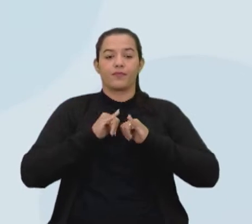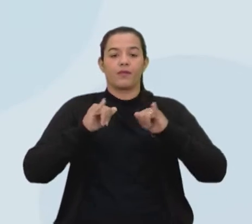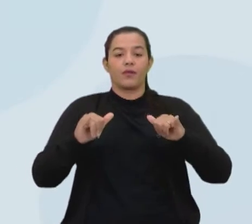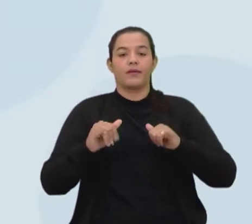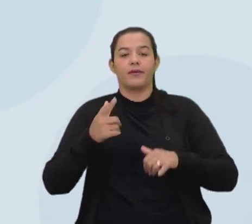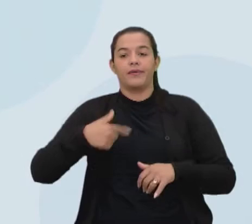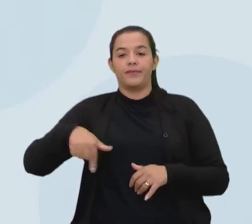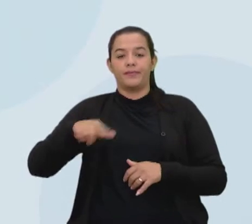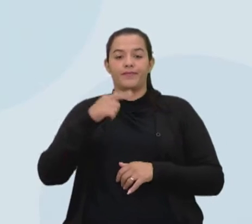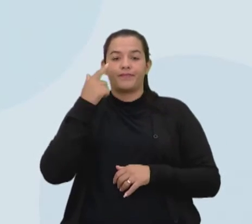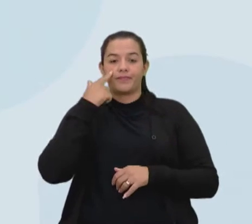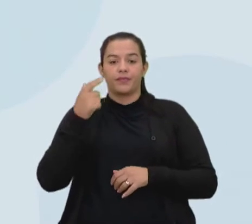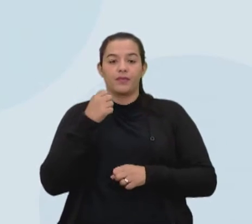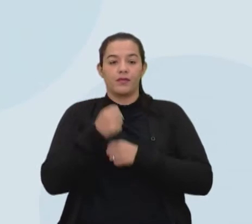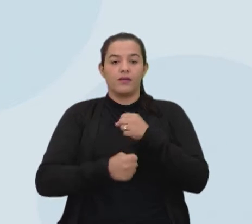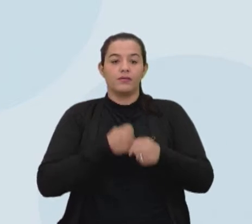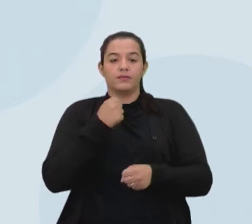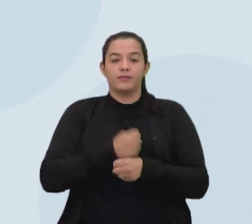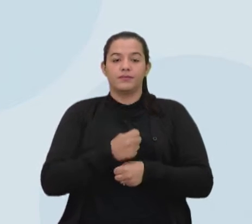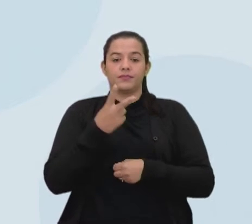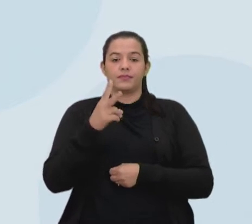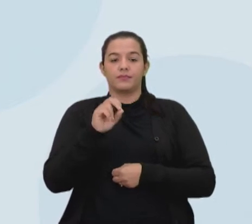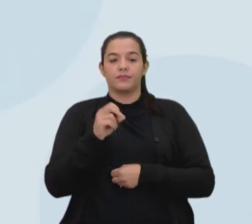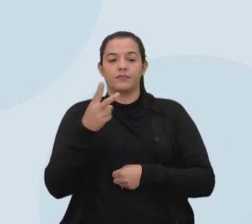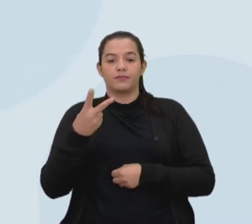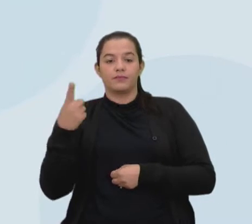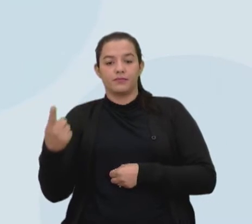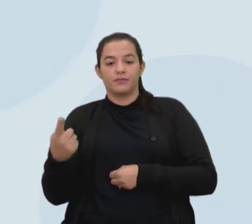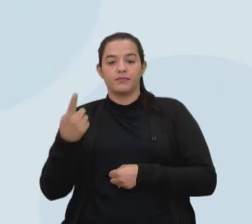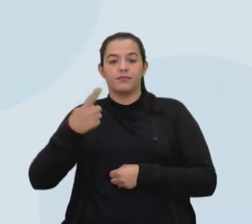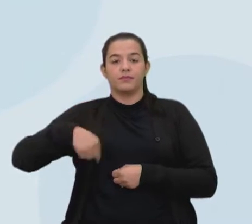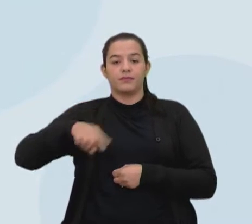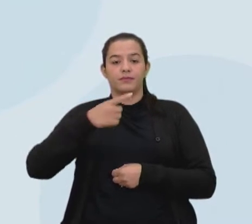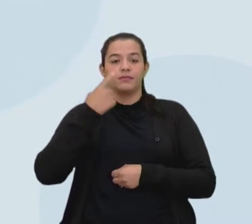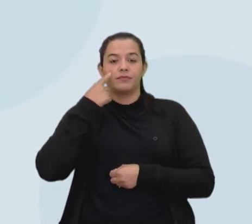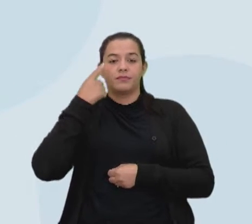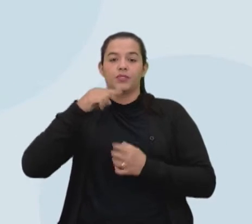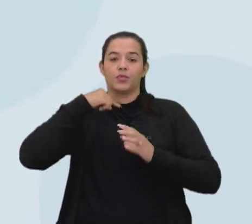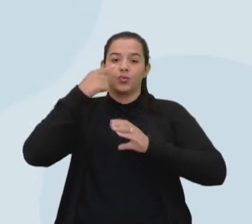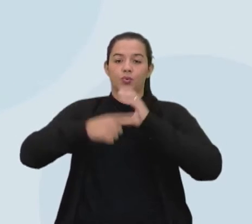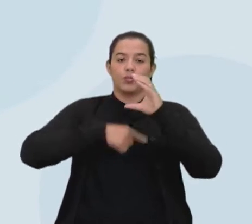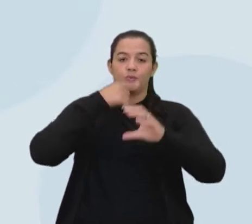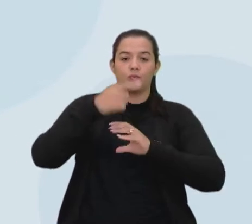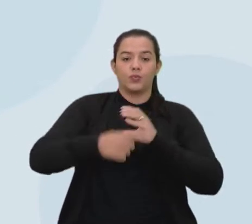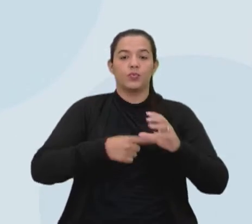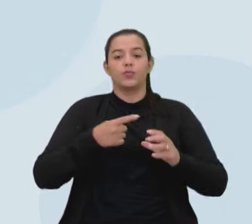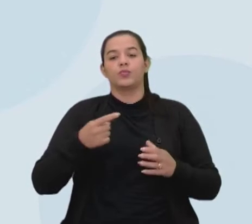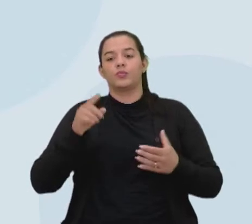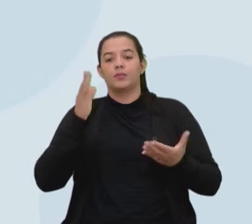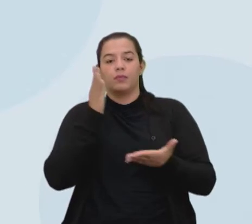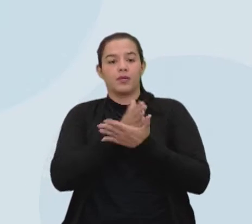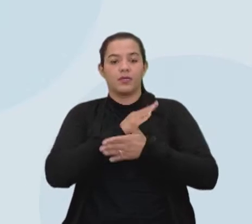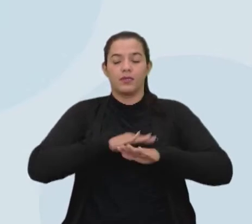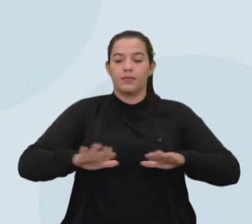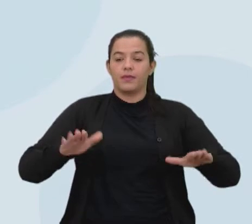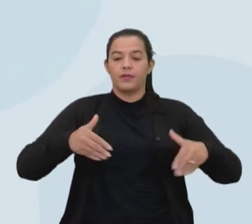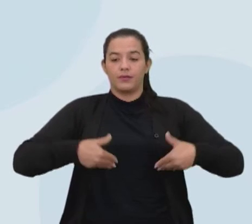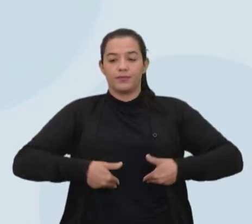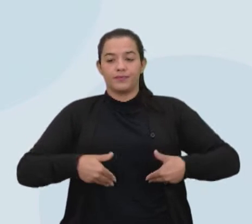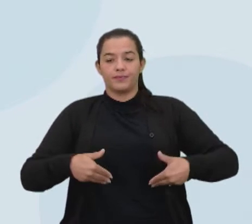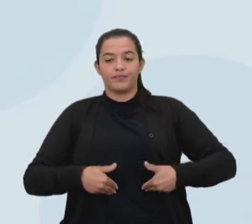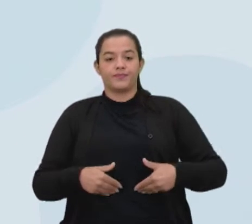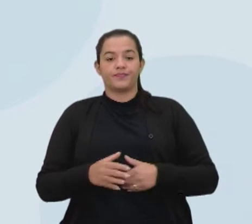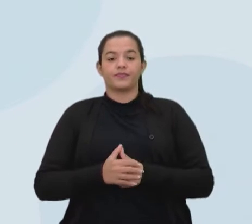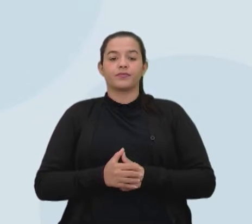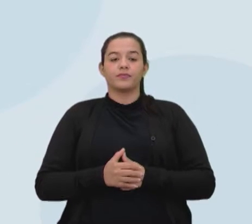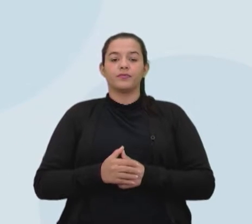afasta. Essa notícia já é de 2021, tá? Mundo se afasta da meta de eliminar a fome. A pandemia, mudanças